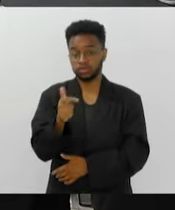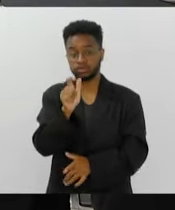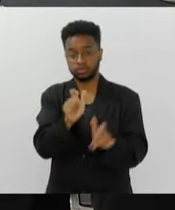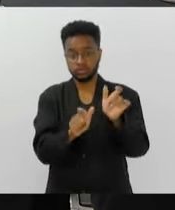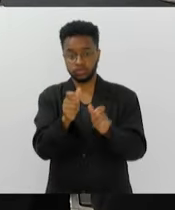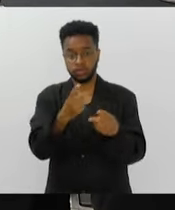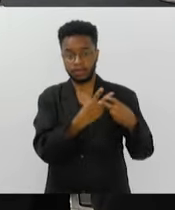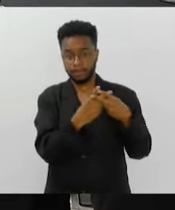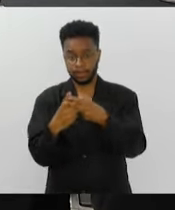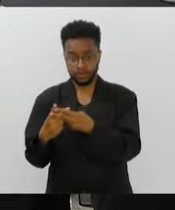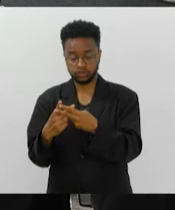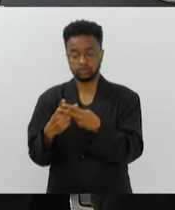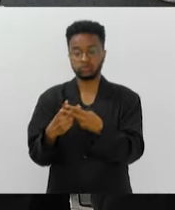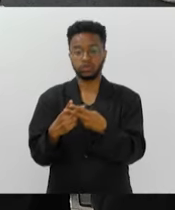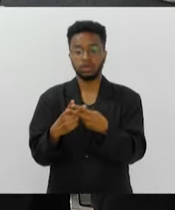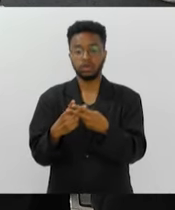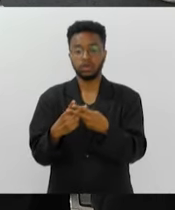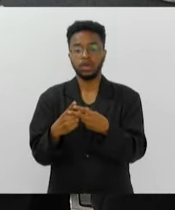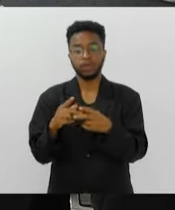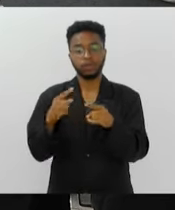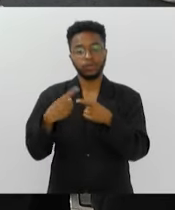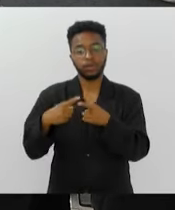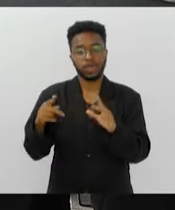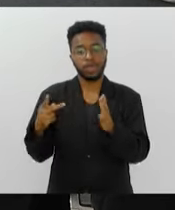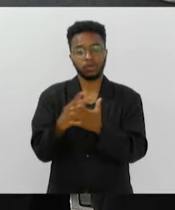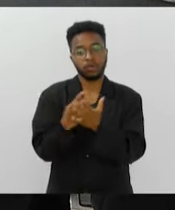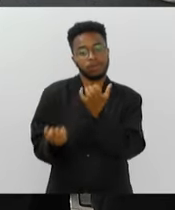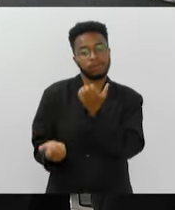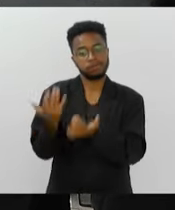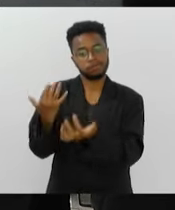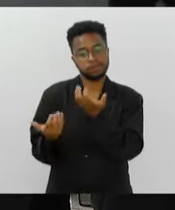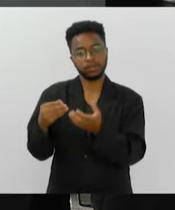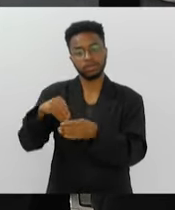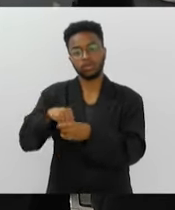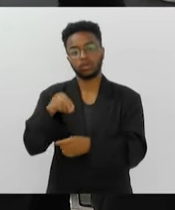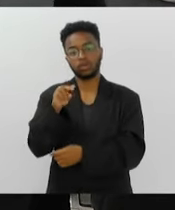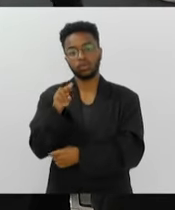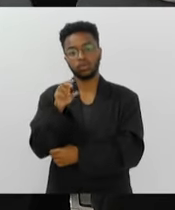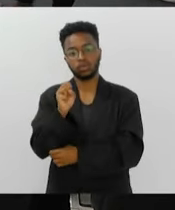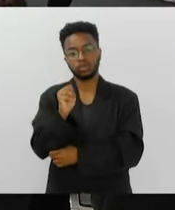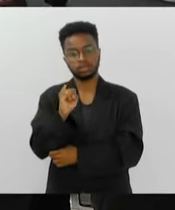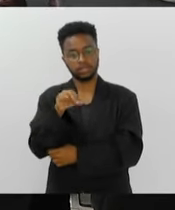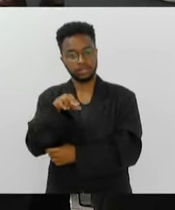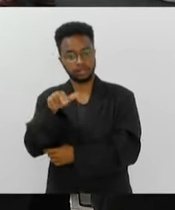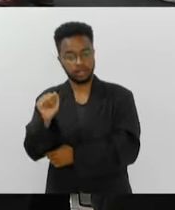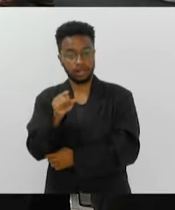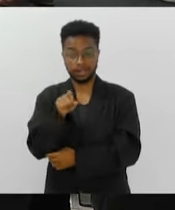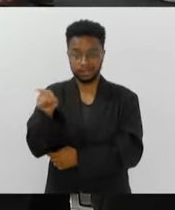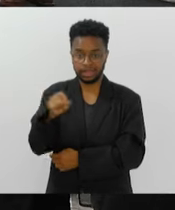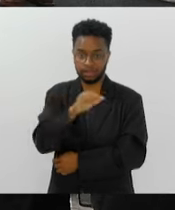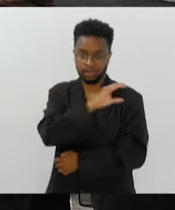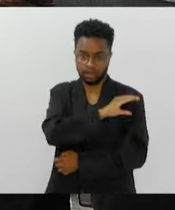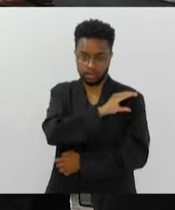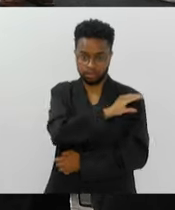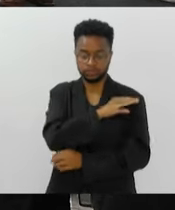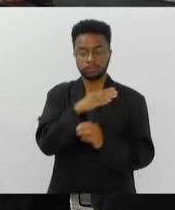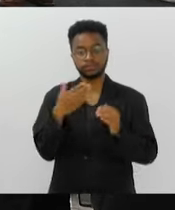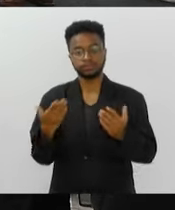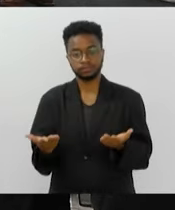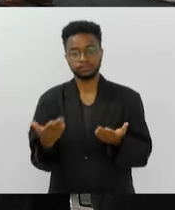políticos que for in nos fornos da antiga Usina cambaíba l em Campos então lembrar